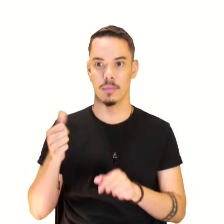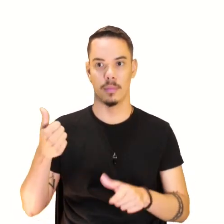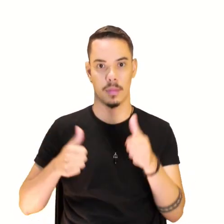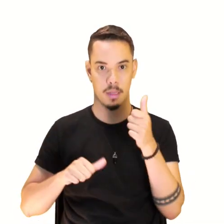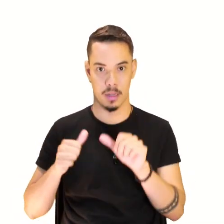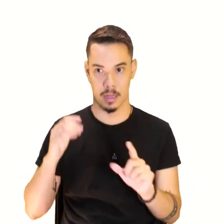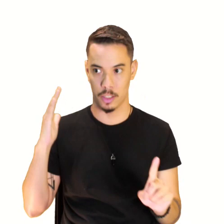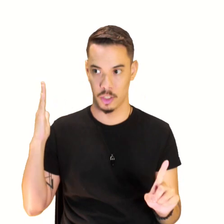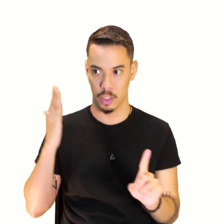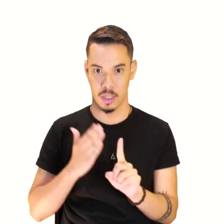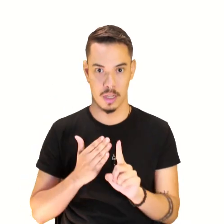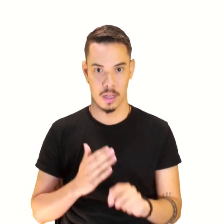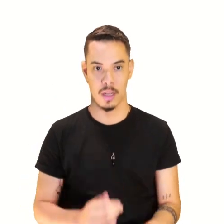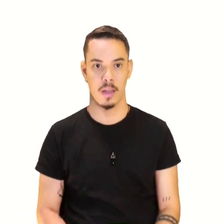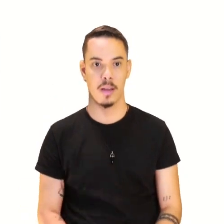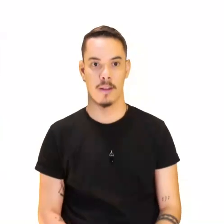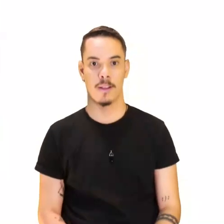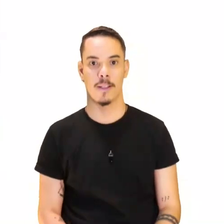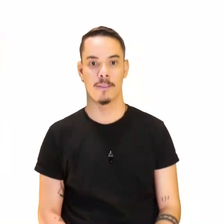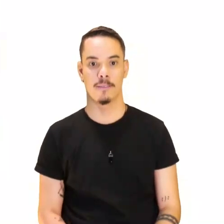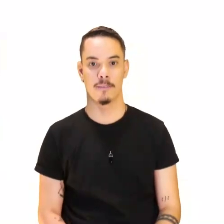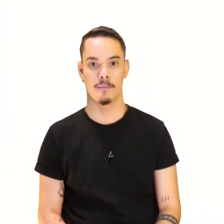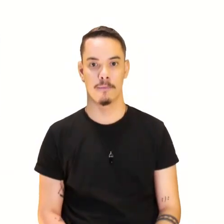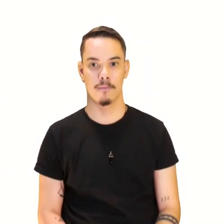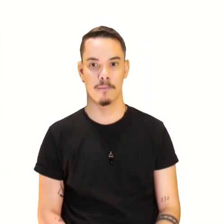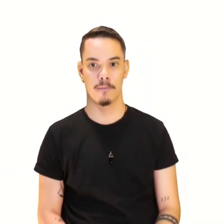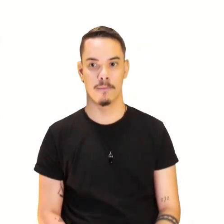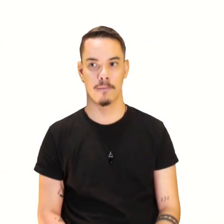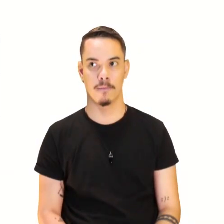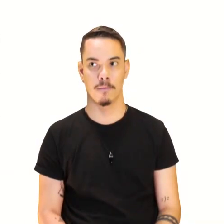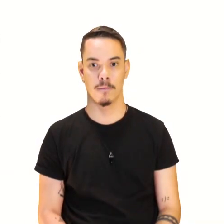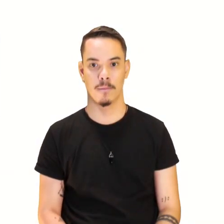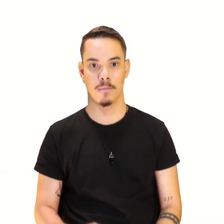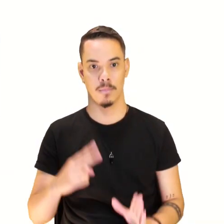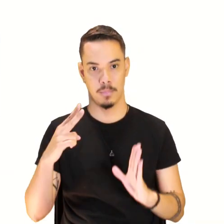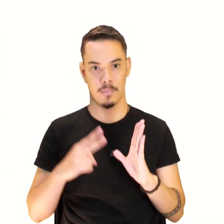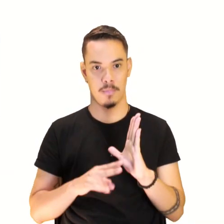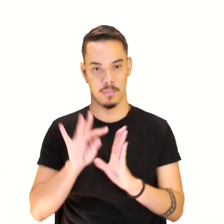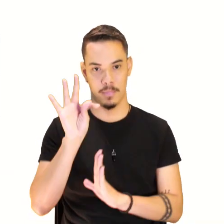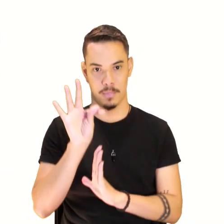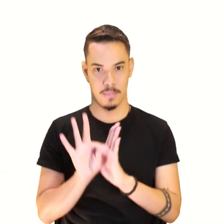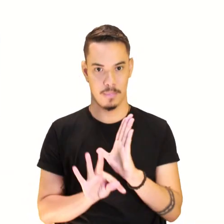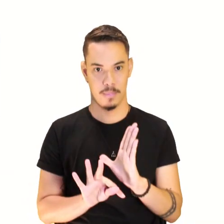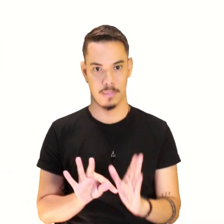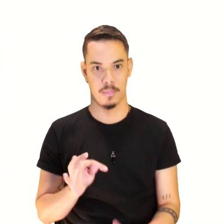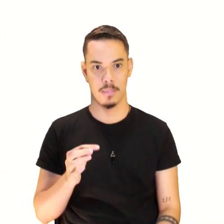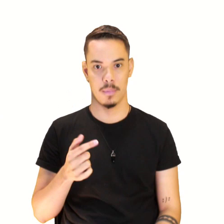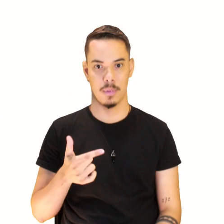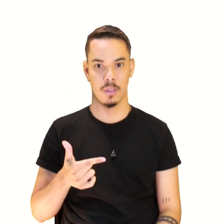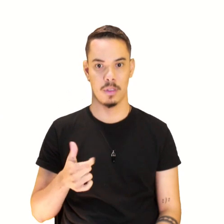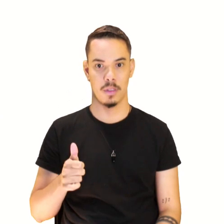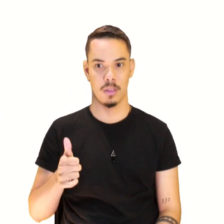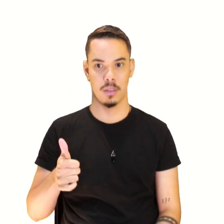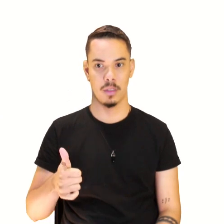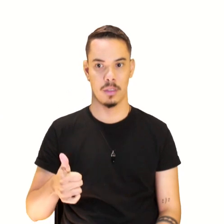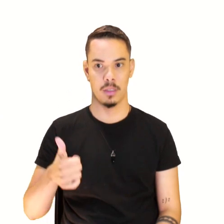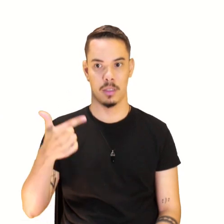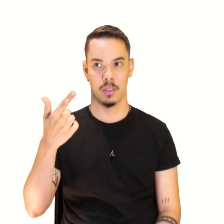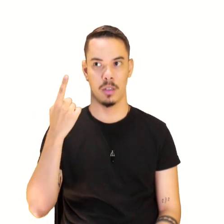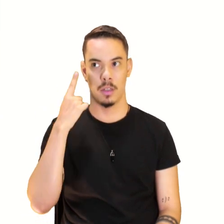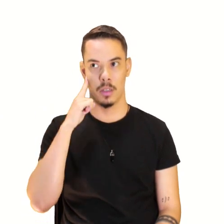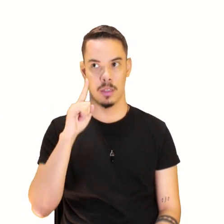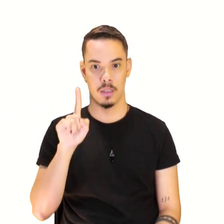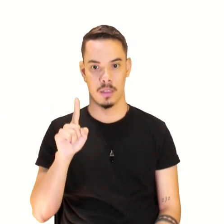direta né Vamos lá na leitura do texto mesmo né então 12 dias em 5 horas é